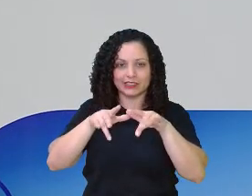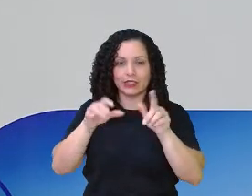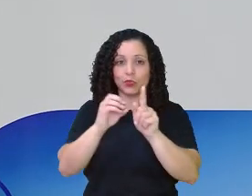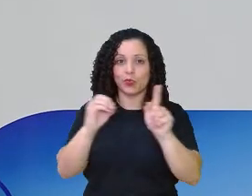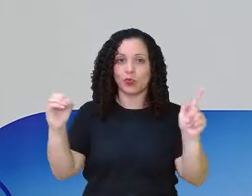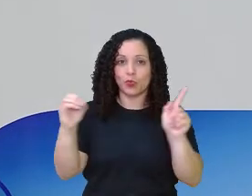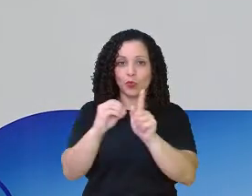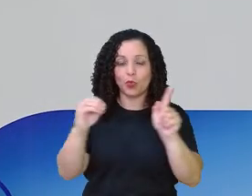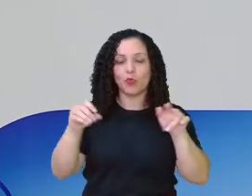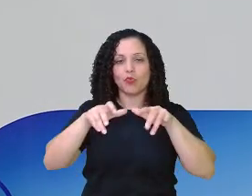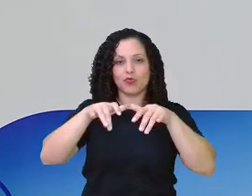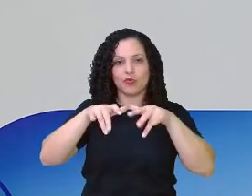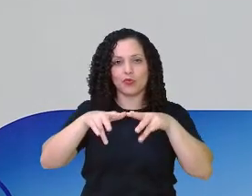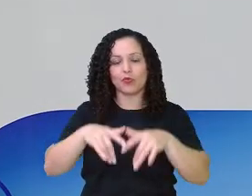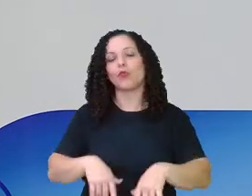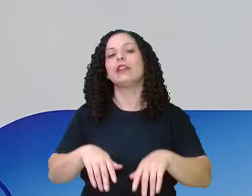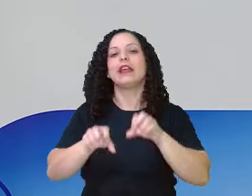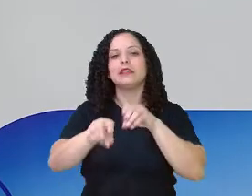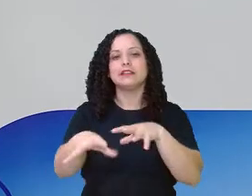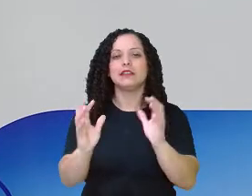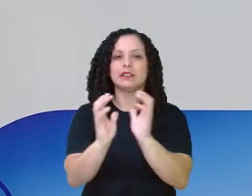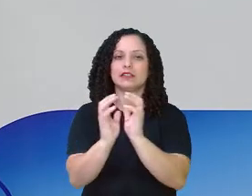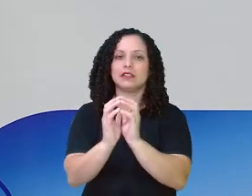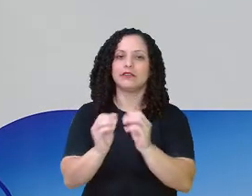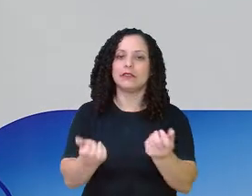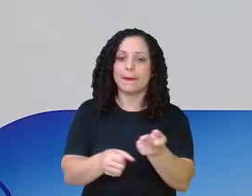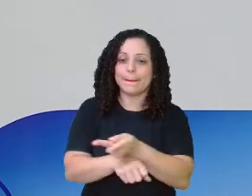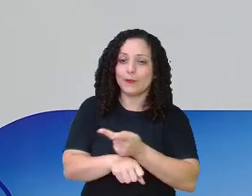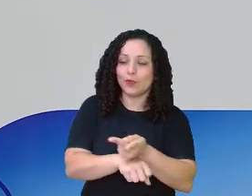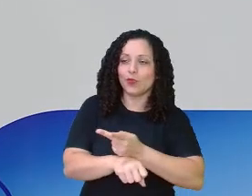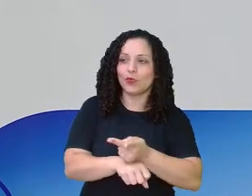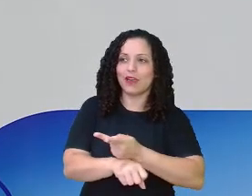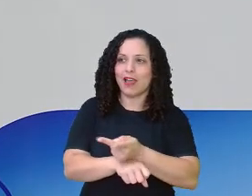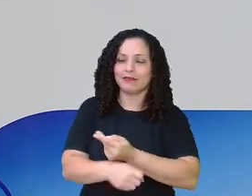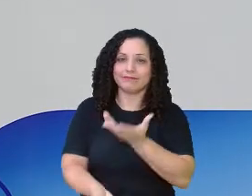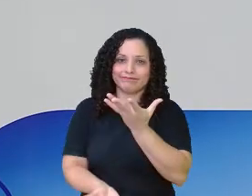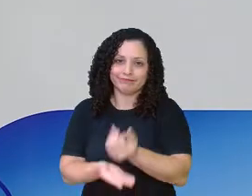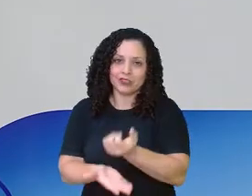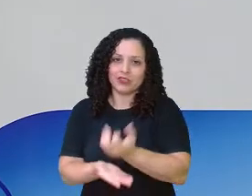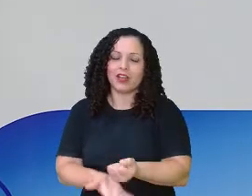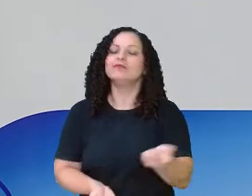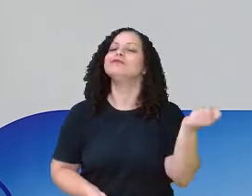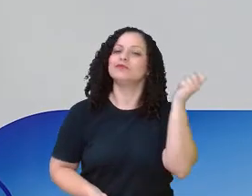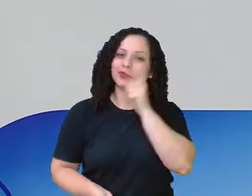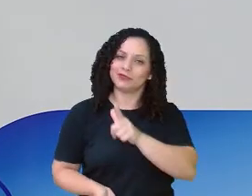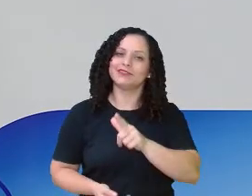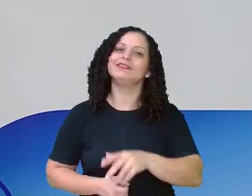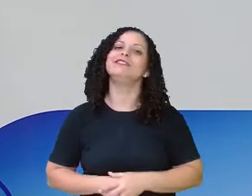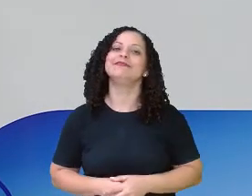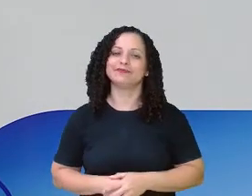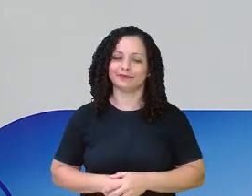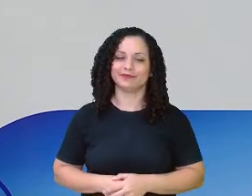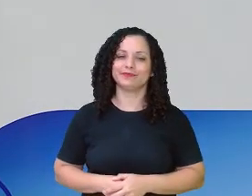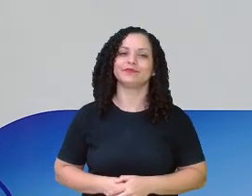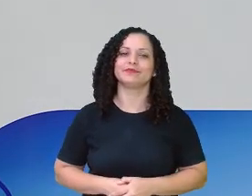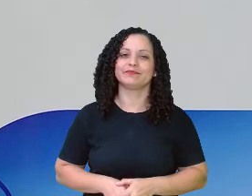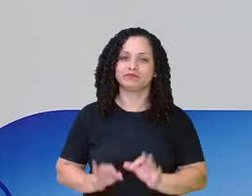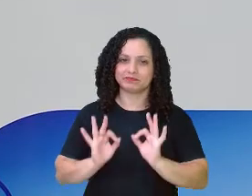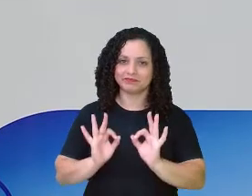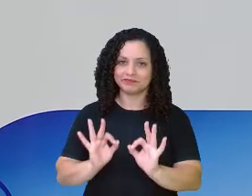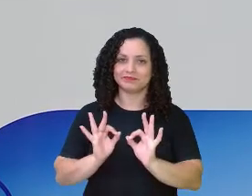loja, Educa Recife, e consegue baixar numa boa. Olha aí na tela o aplicativo, você consegue numa boa desenvolver aí, sem problema